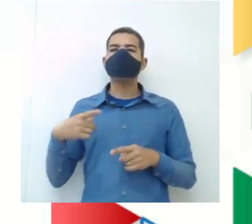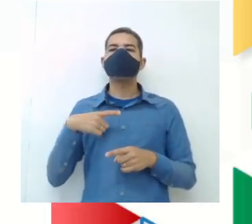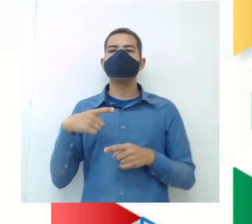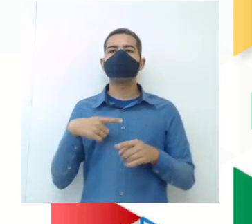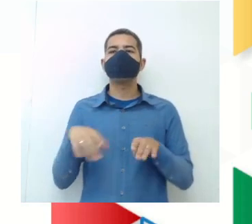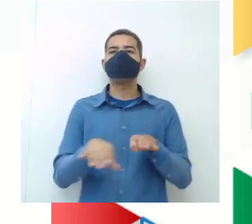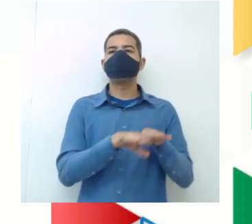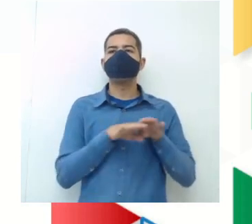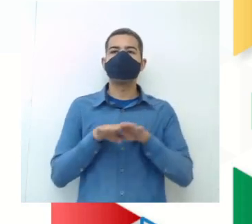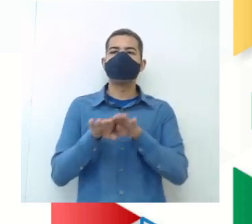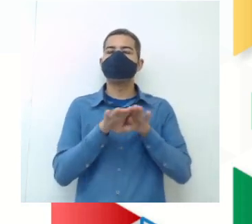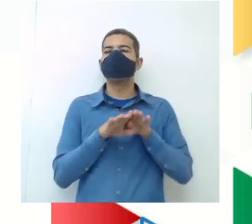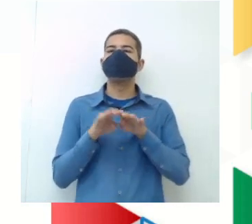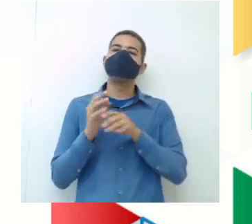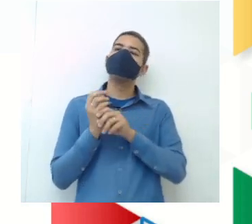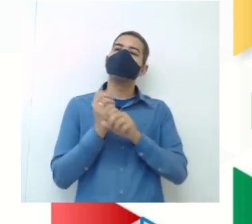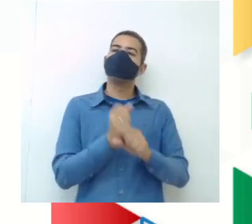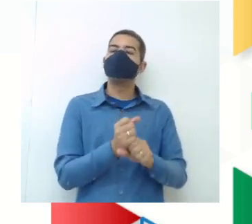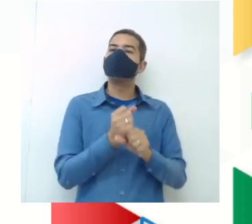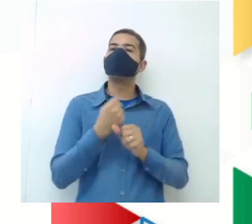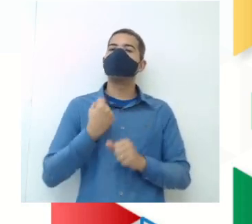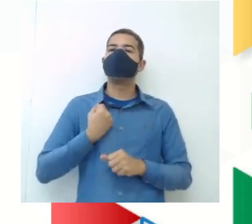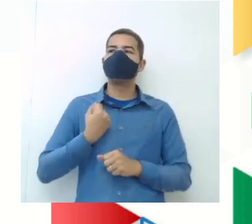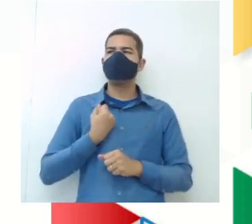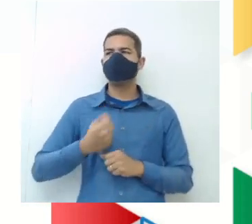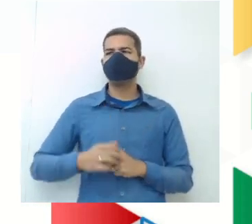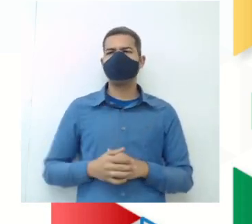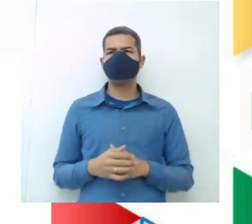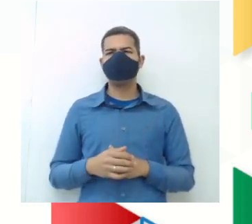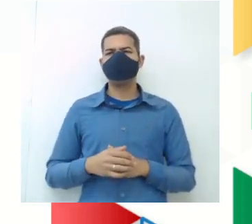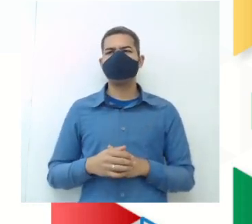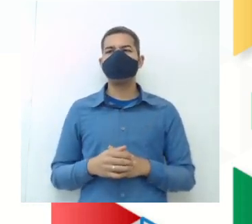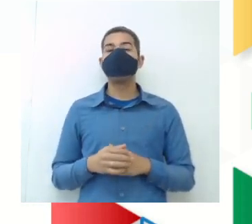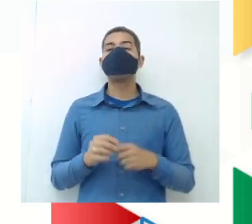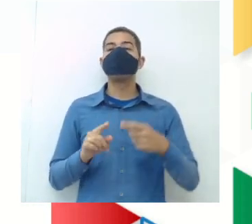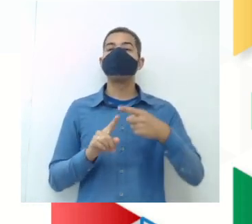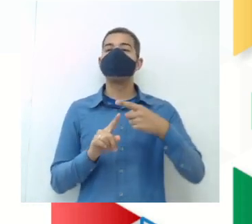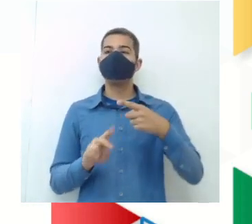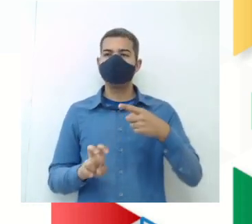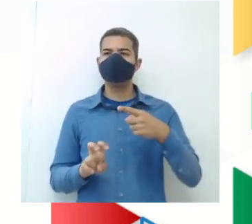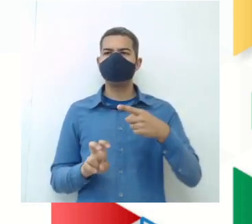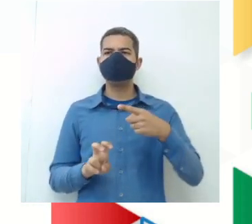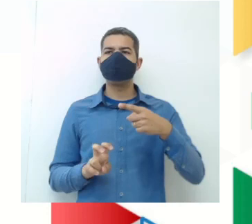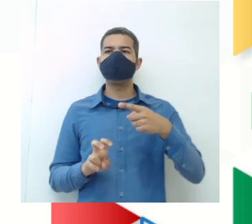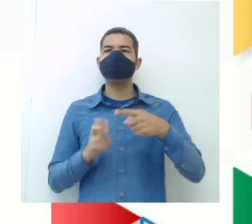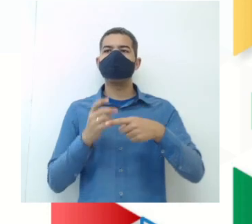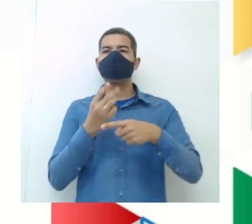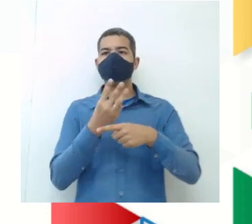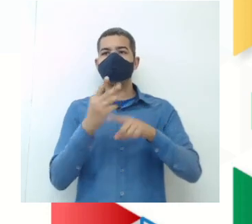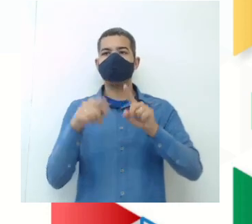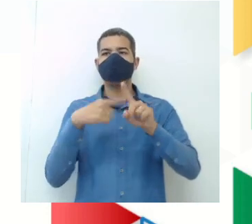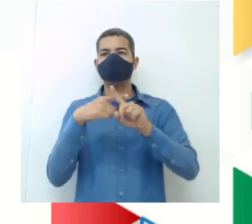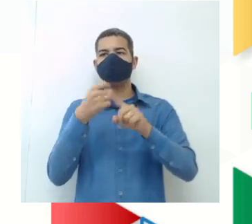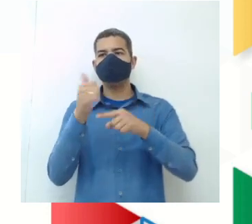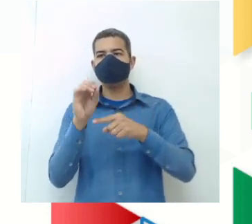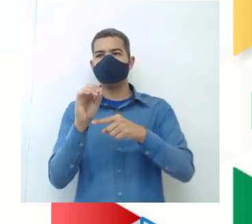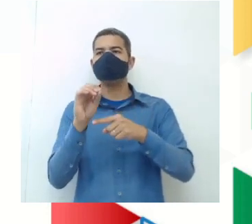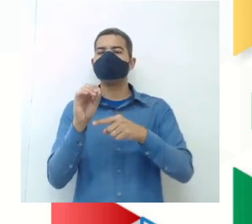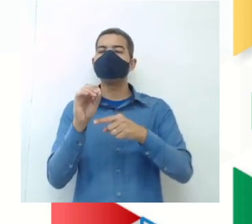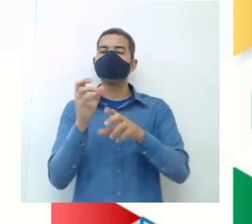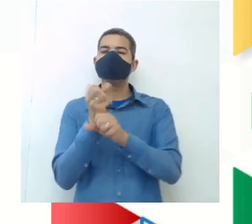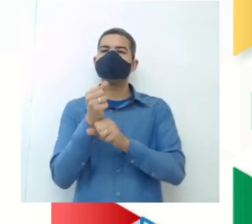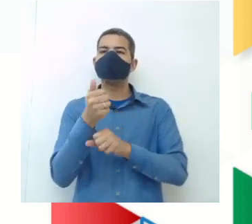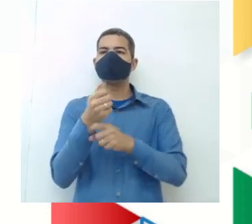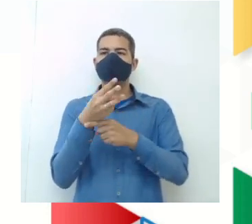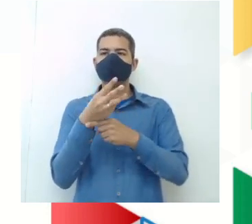e eu vou ter a soma dos numeradores, ó. 15 vai para o denominador, 3 mais 10, 13. Eu não tenho